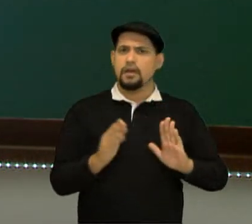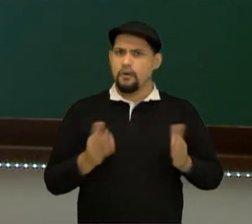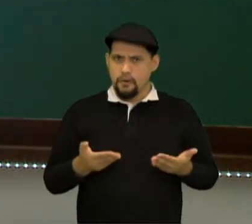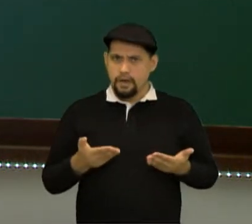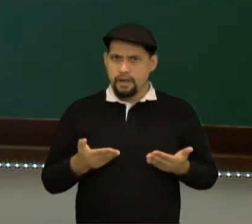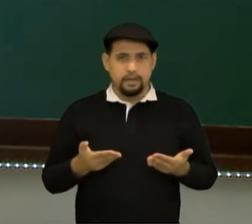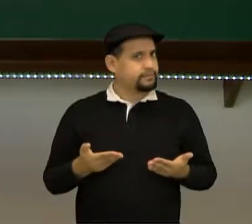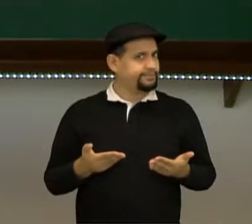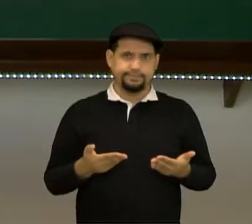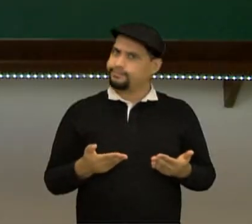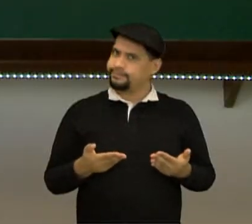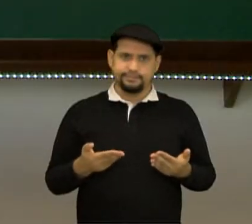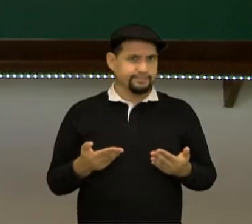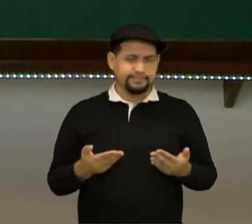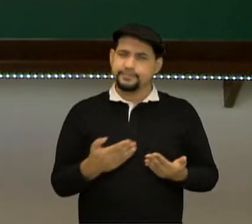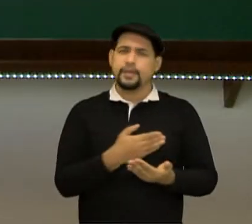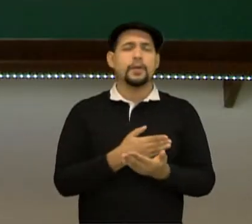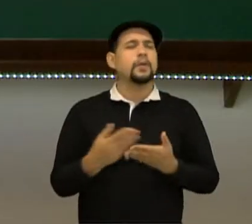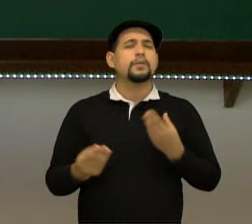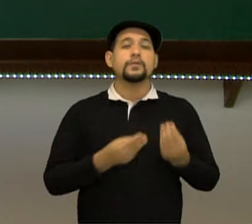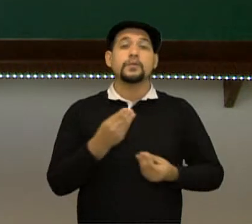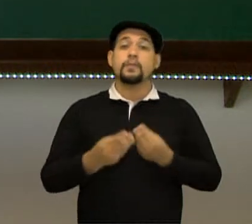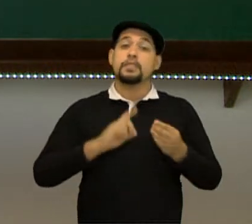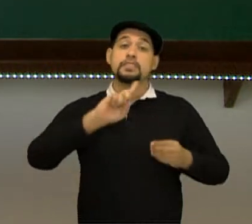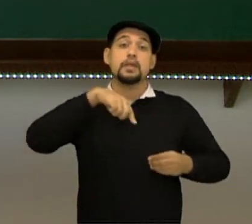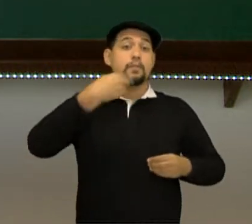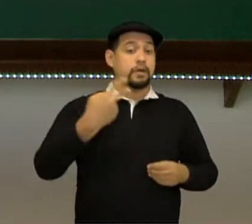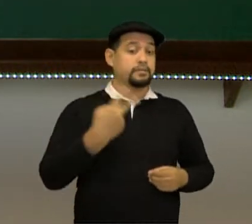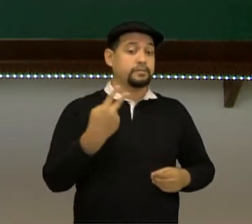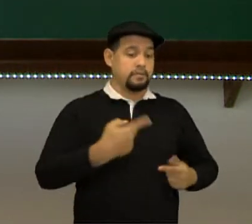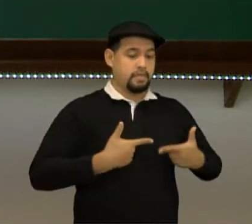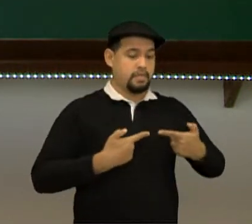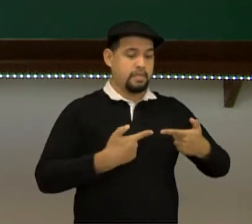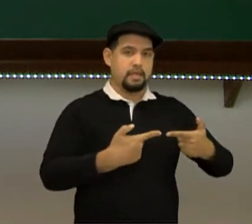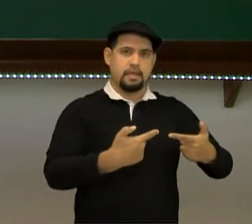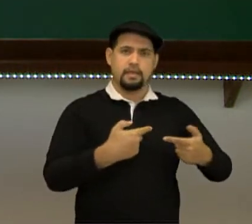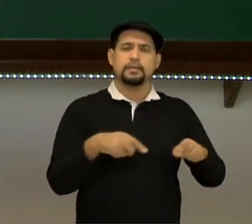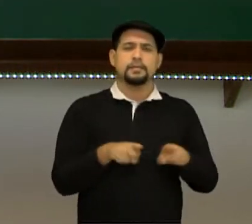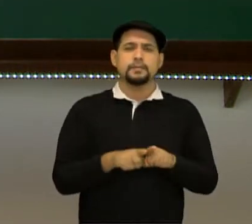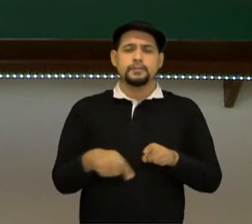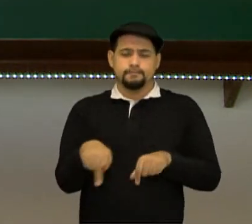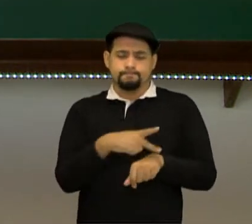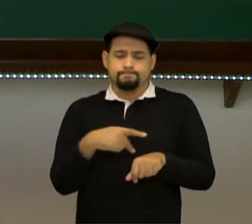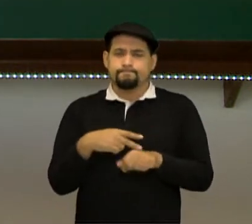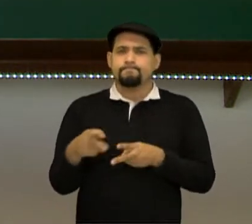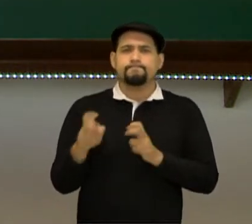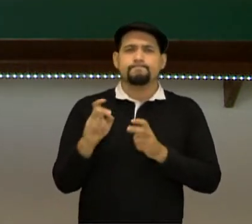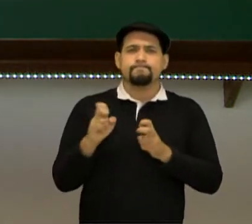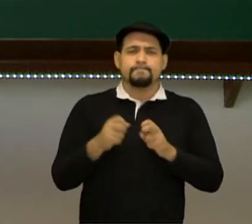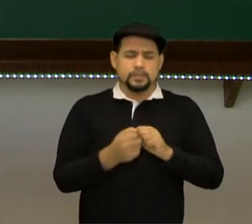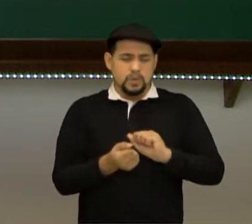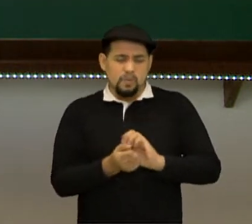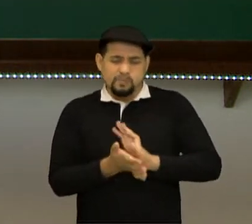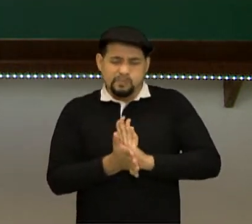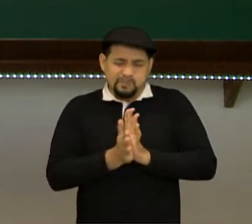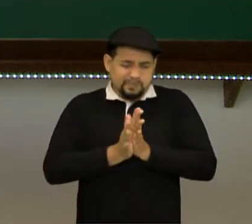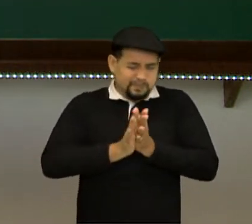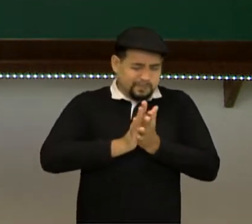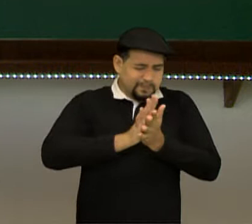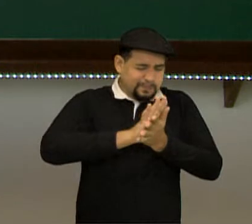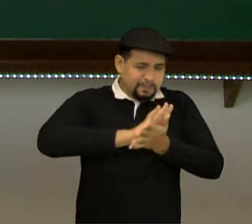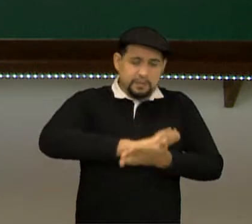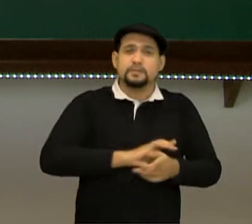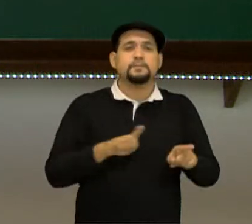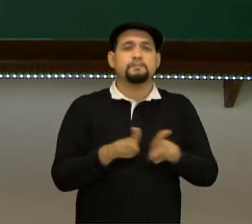atual isso se deu basicamente pós-segunda Guerra Mundial onde os países perceberam uma destruição generalizada